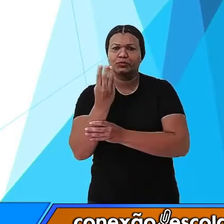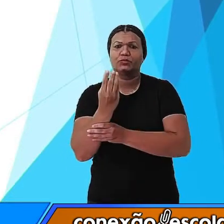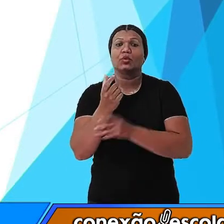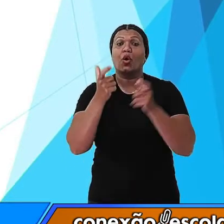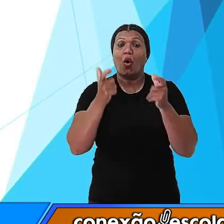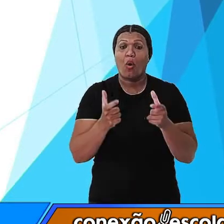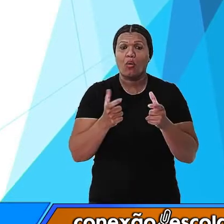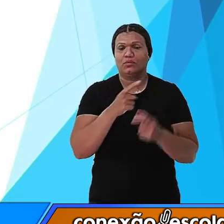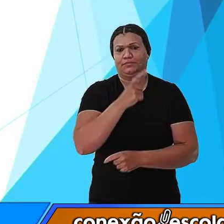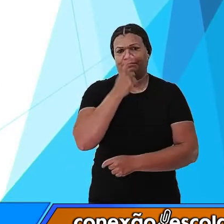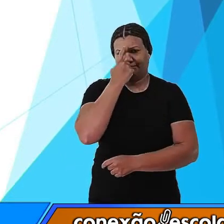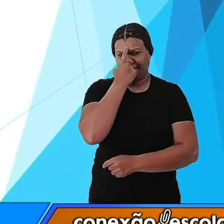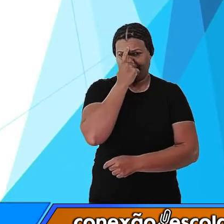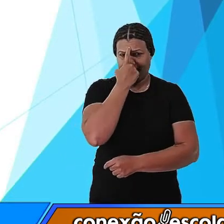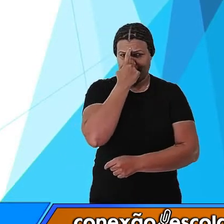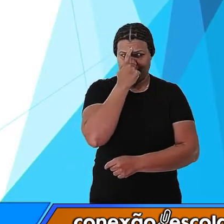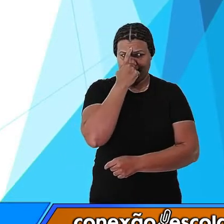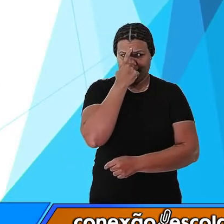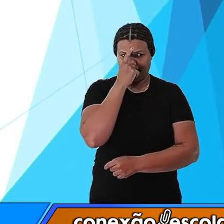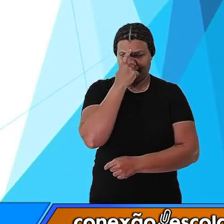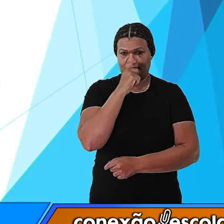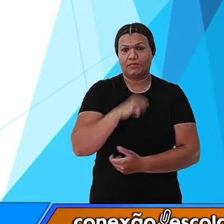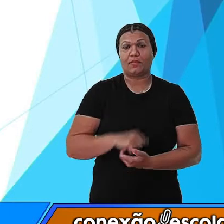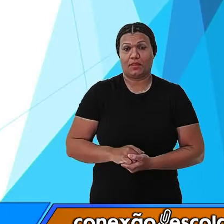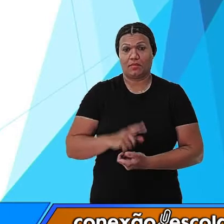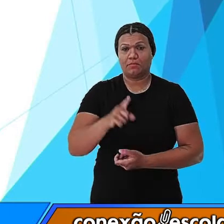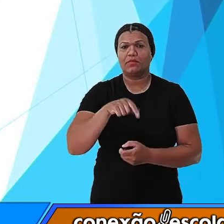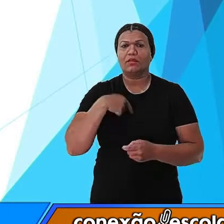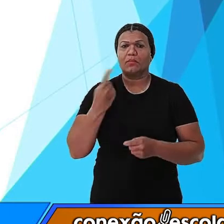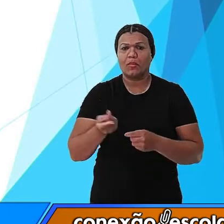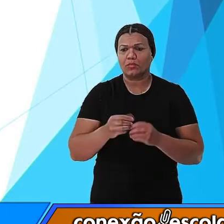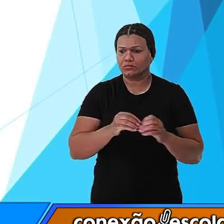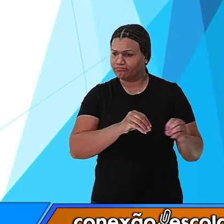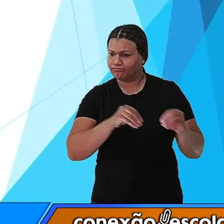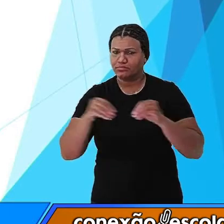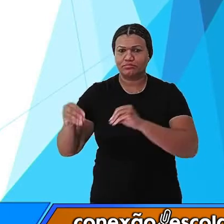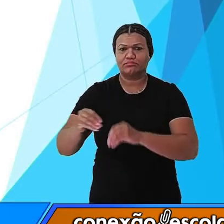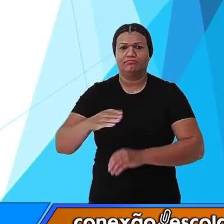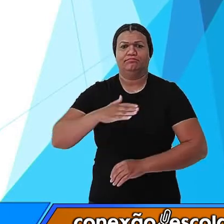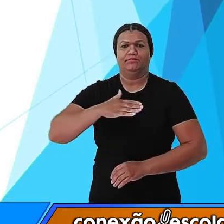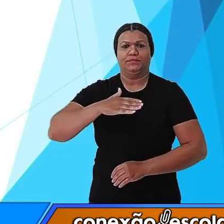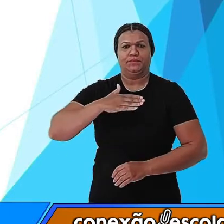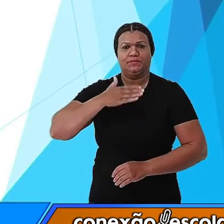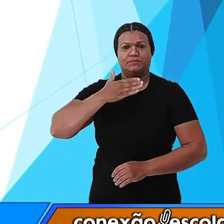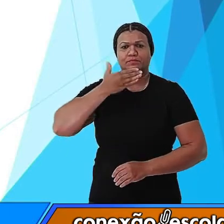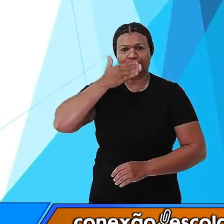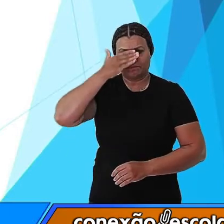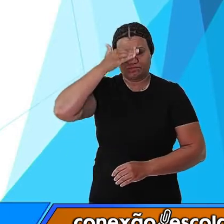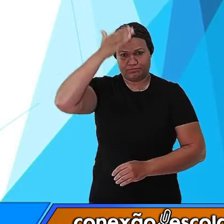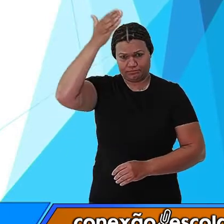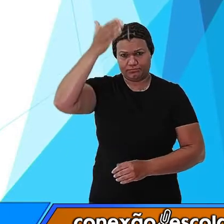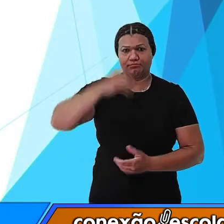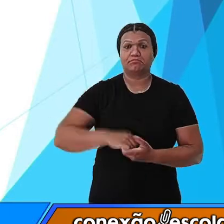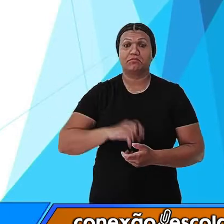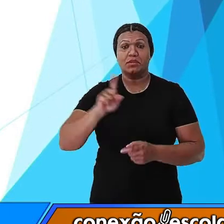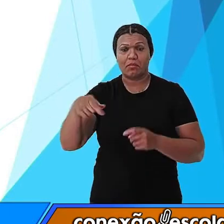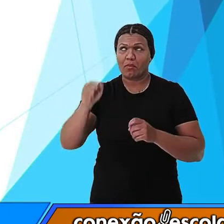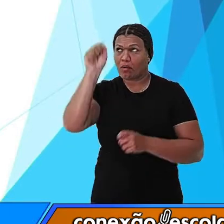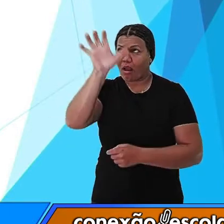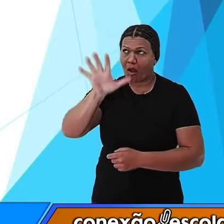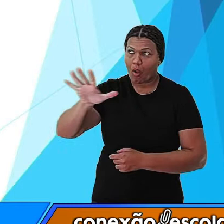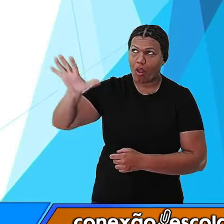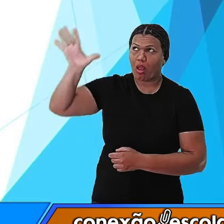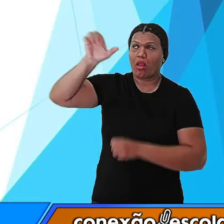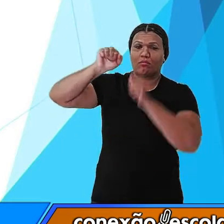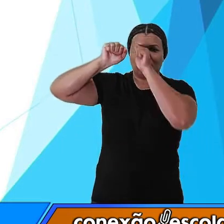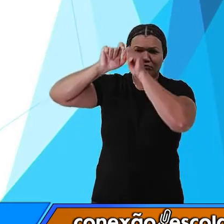Índia. Se expandiram pelo mundo islâmico, árabe, e posteriormente pelo resto da Europa, o